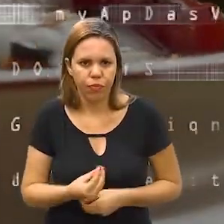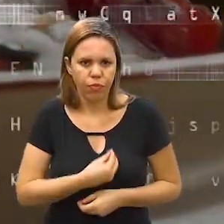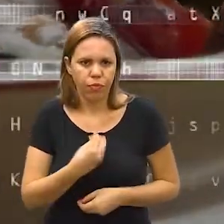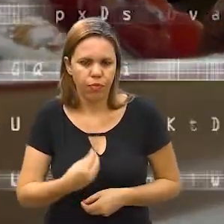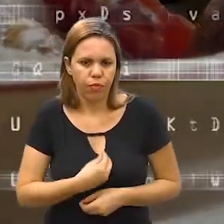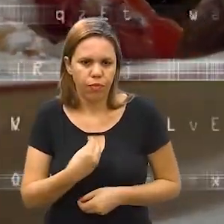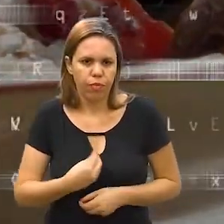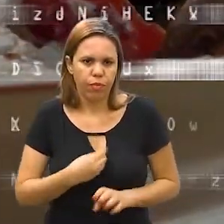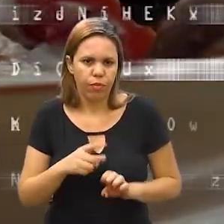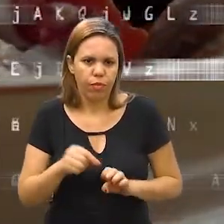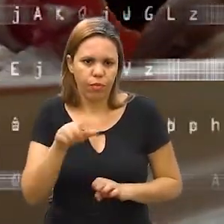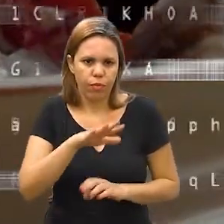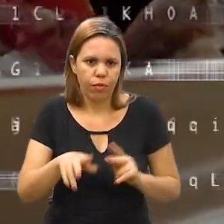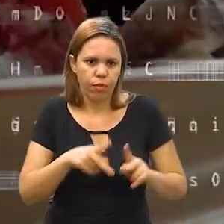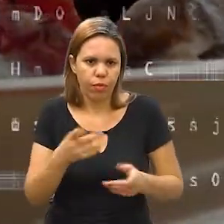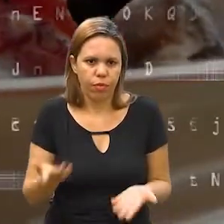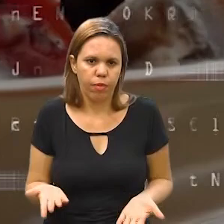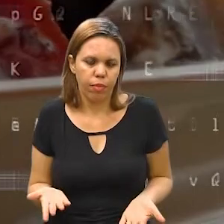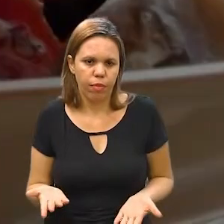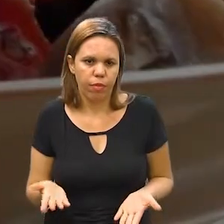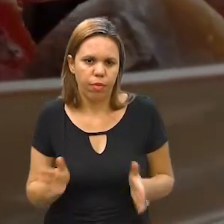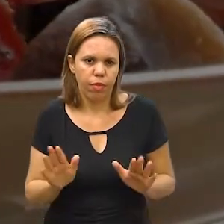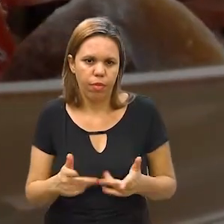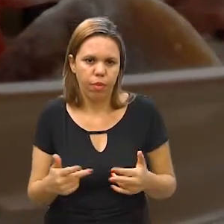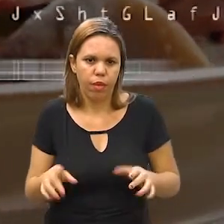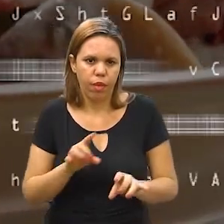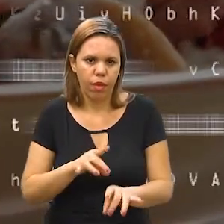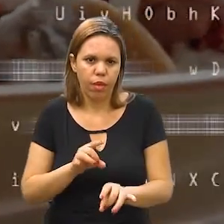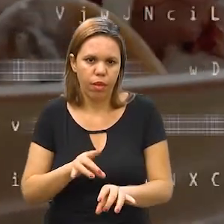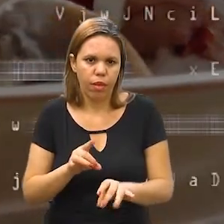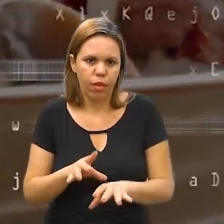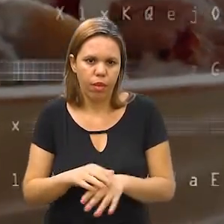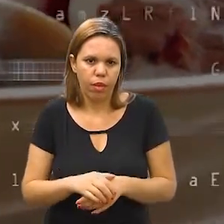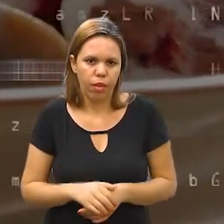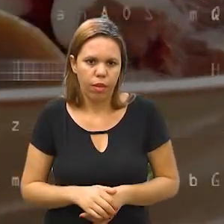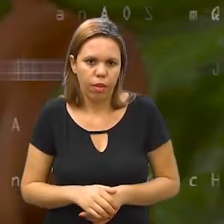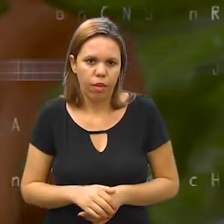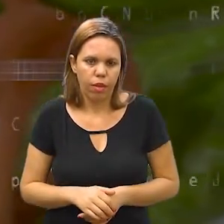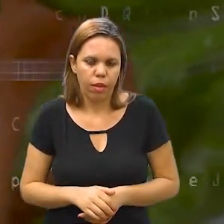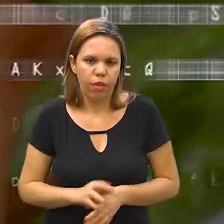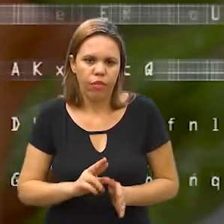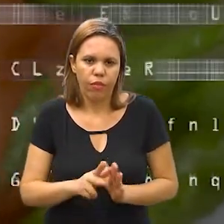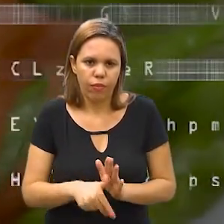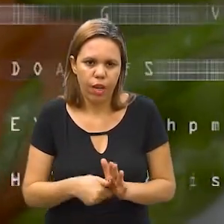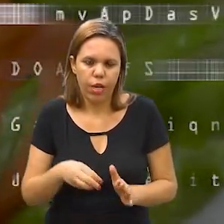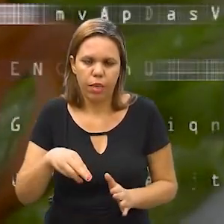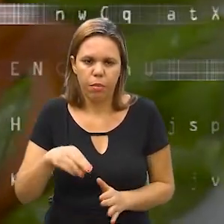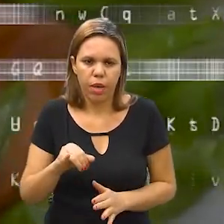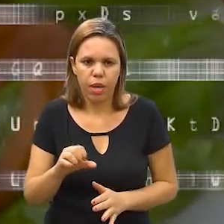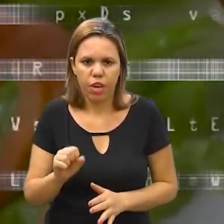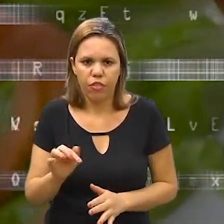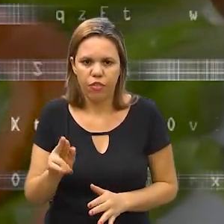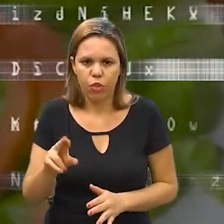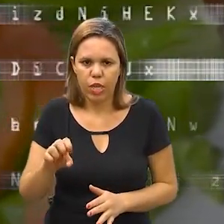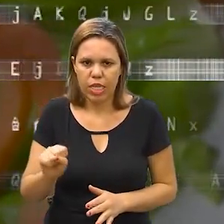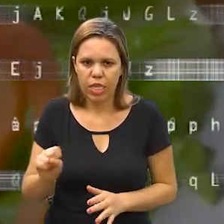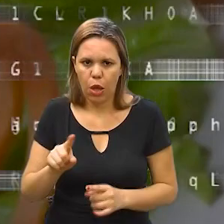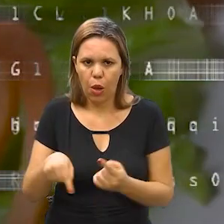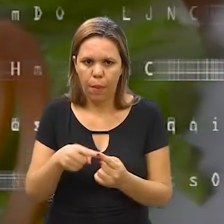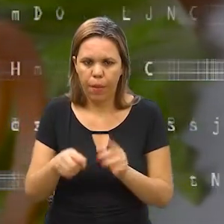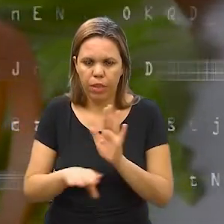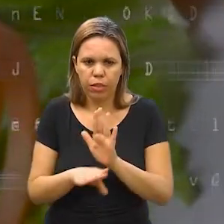vida de empreendedores. Mas há algumas técnicas de mindfulness que podem auxiliar neste